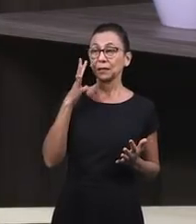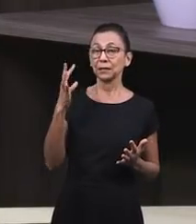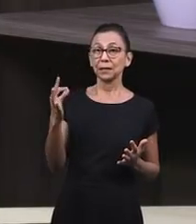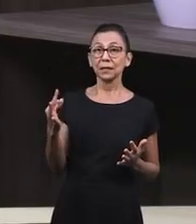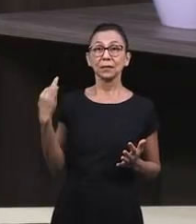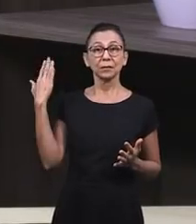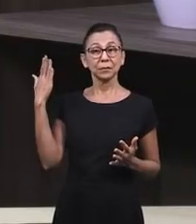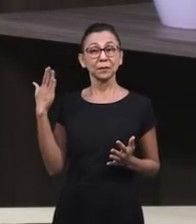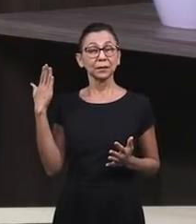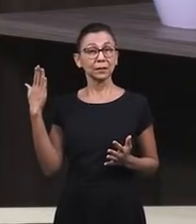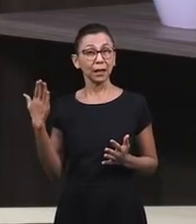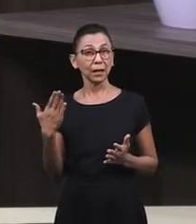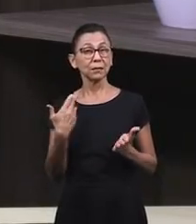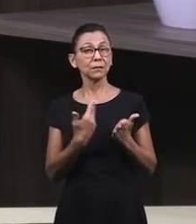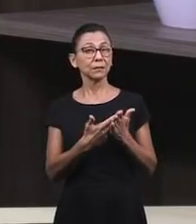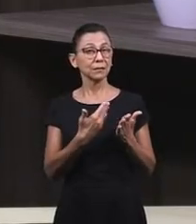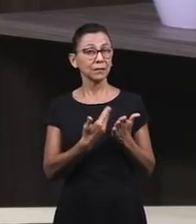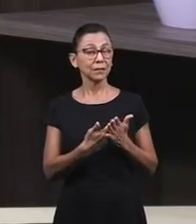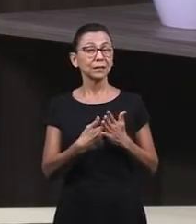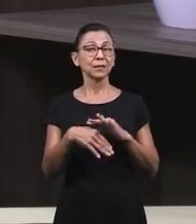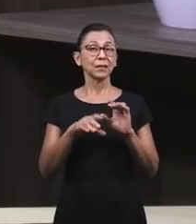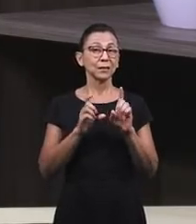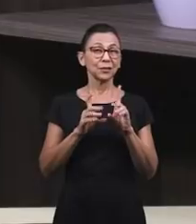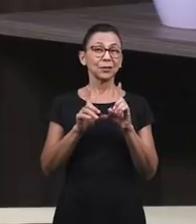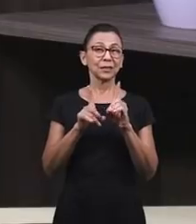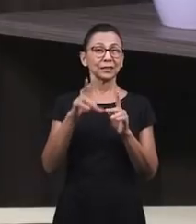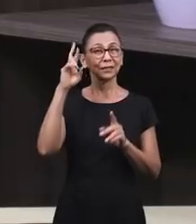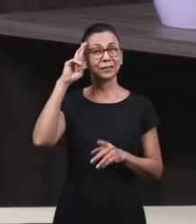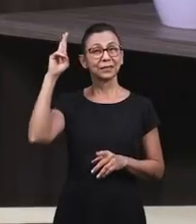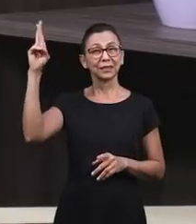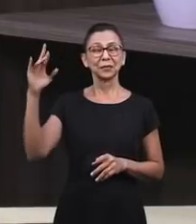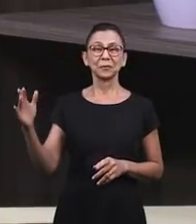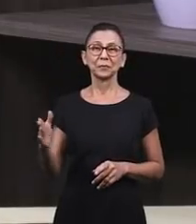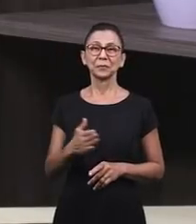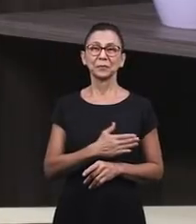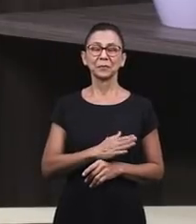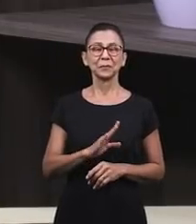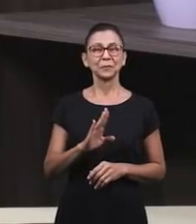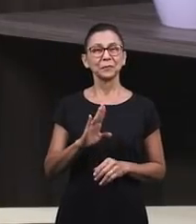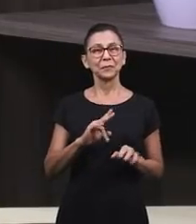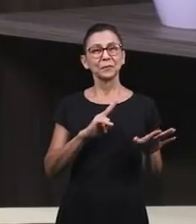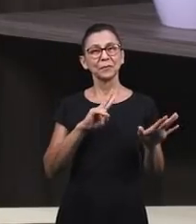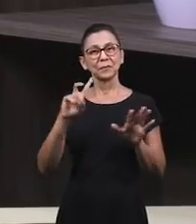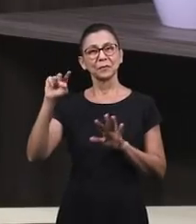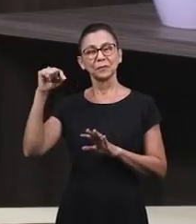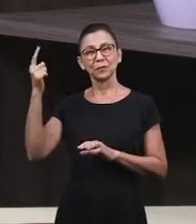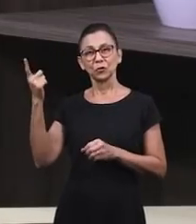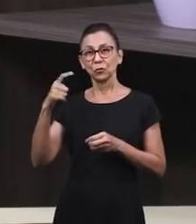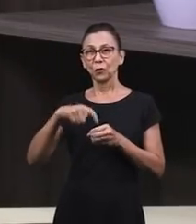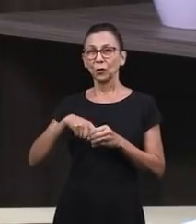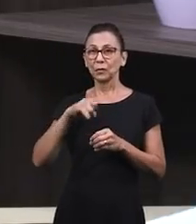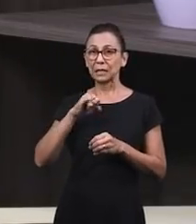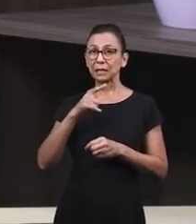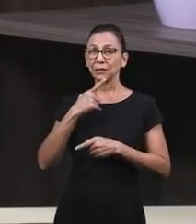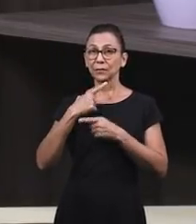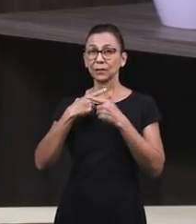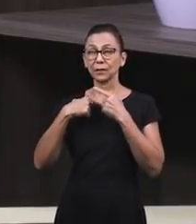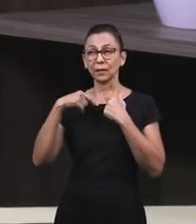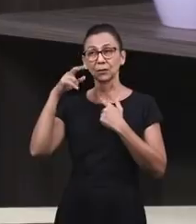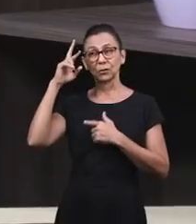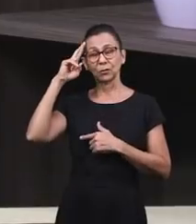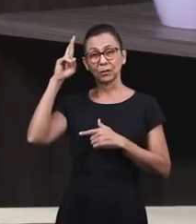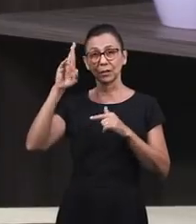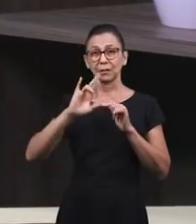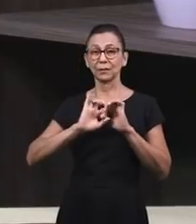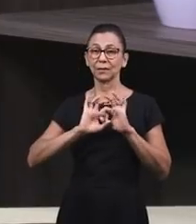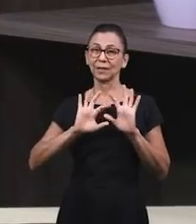momento de aprendizado daquilo que é da palavra do Senhor. Então, na semana que vem a gente volta, se o Senhor permitir, e nós contaremos mais